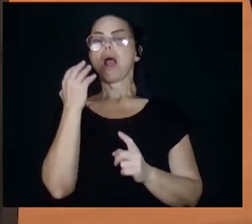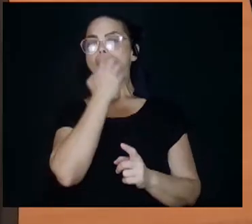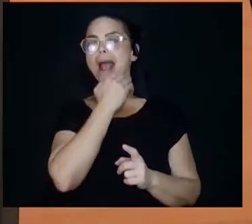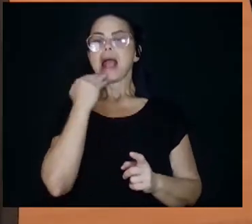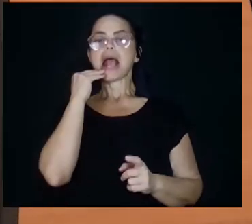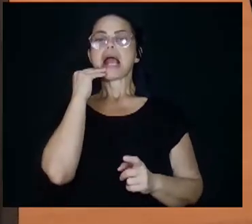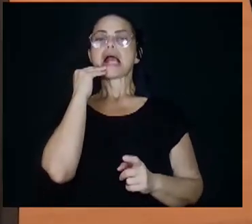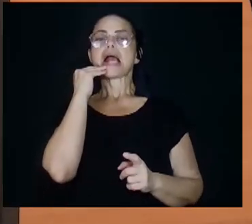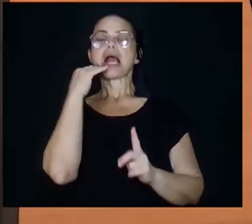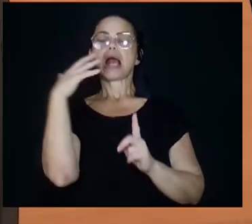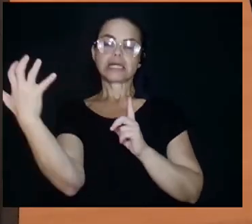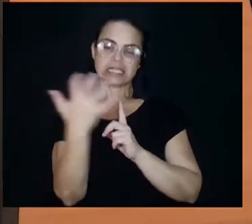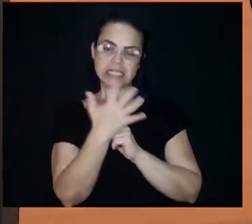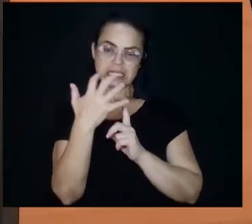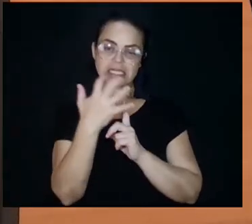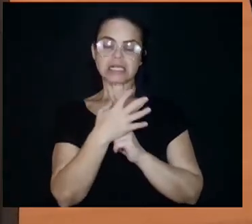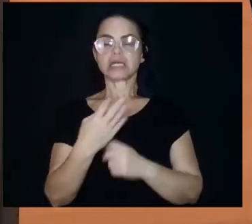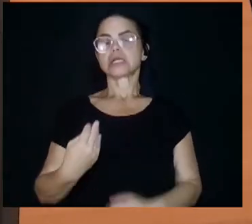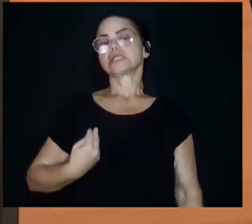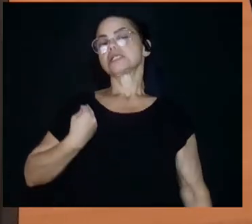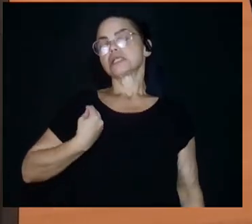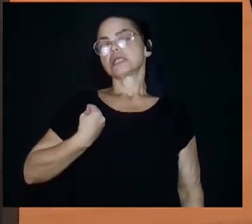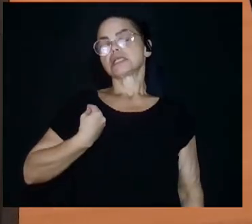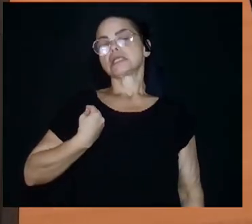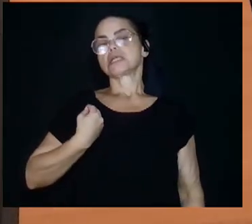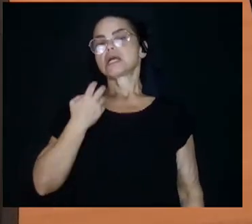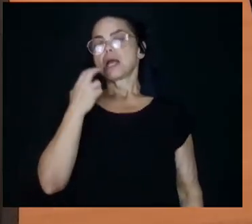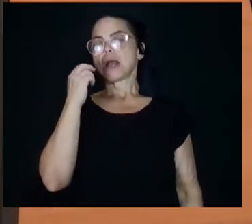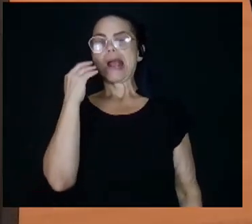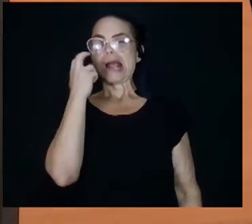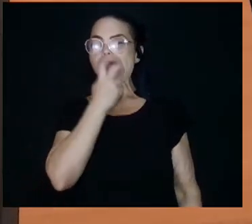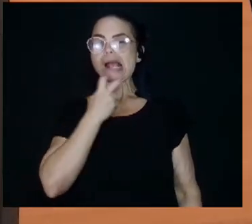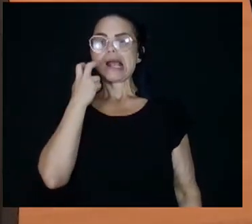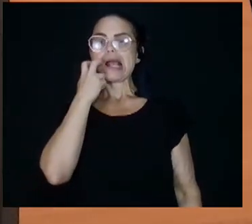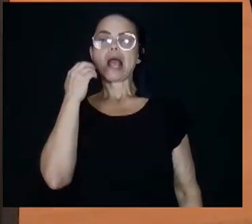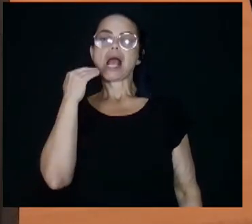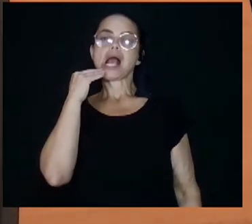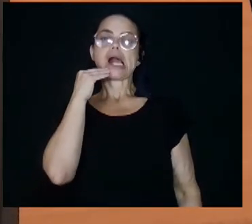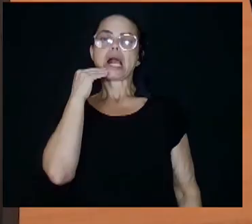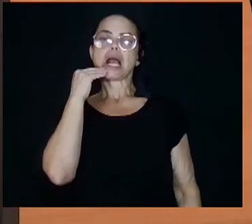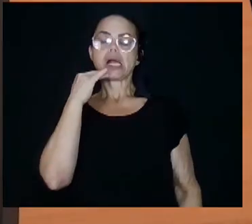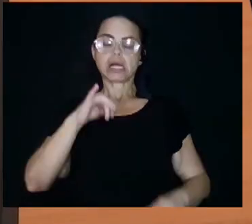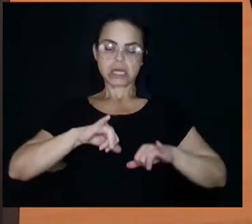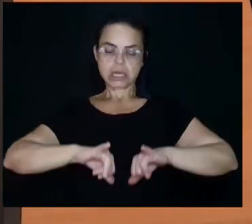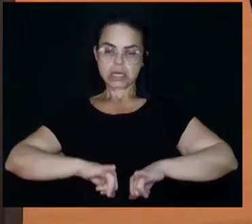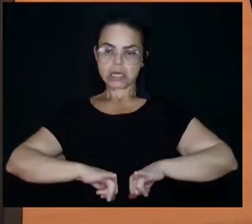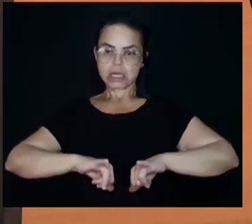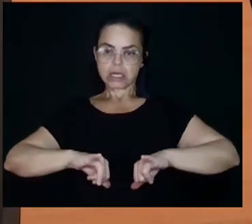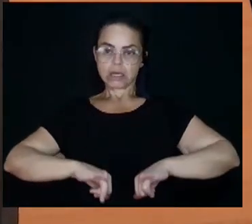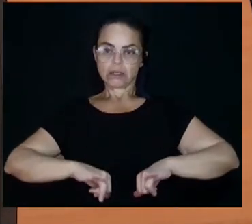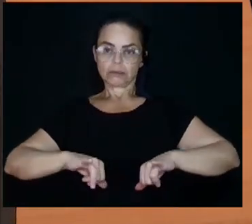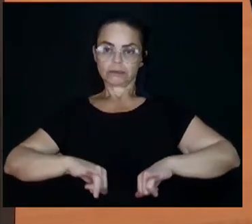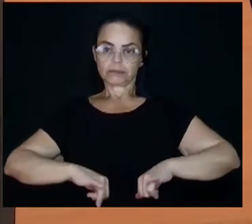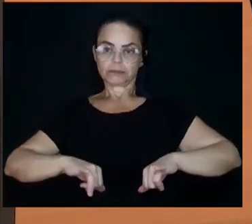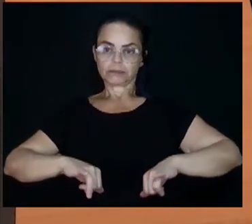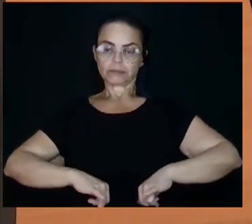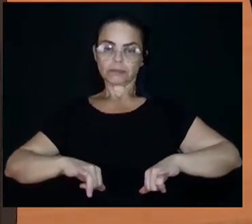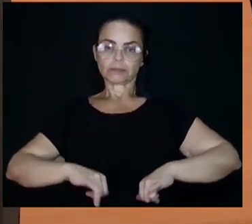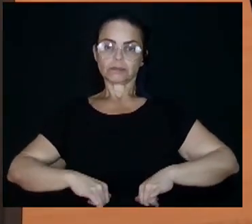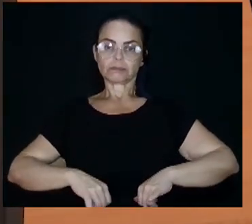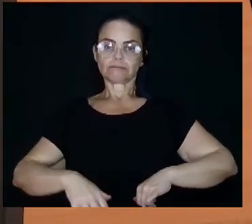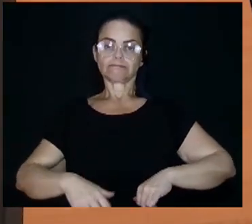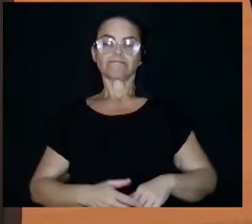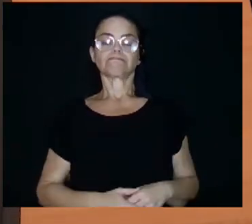a vida, na verdade. As pessoas que gaguejam sofrem muito os impactos emocionais aí que a sociedade muitas